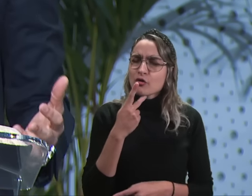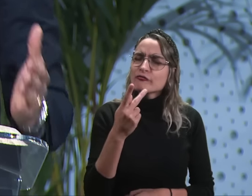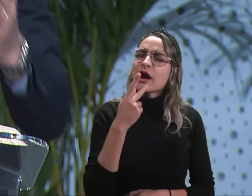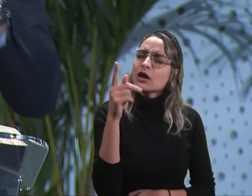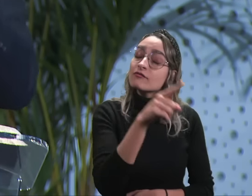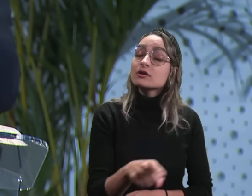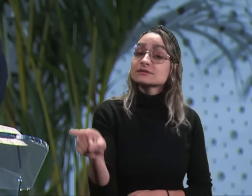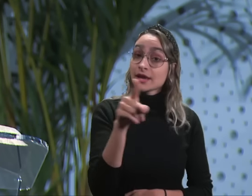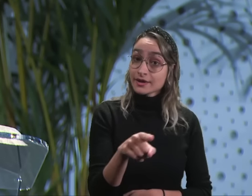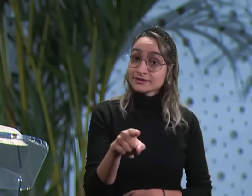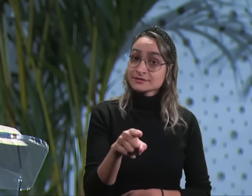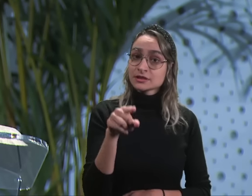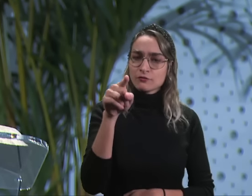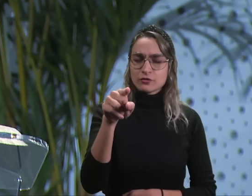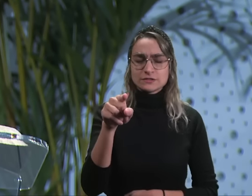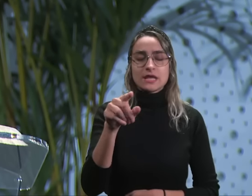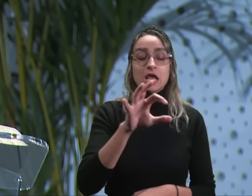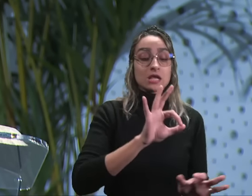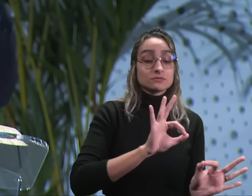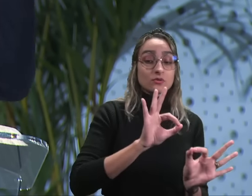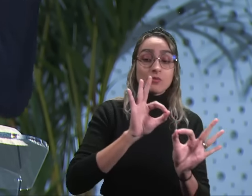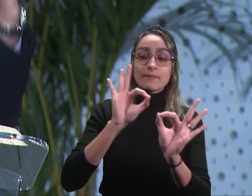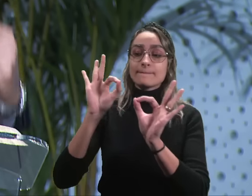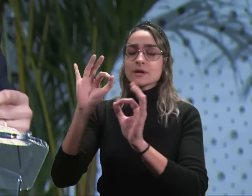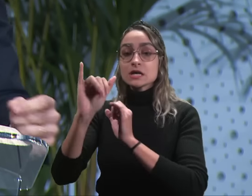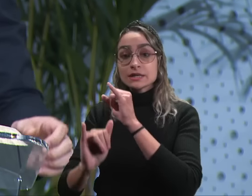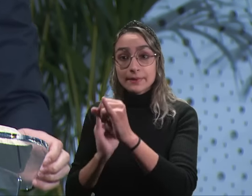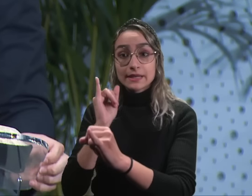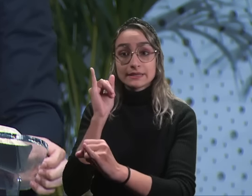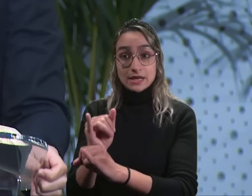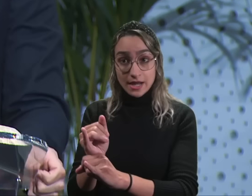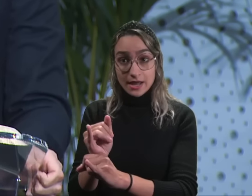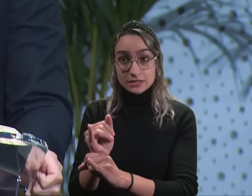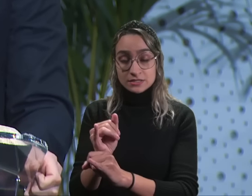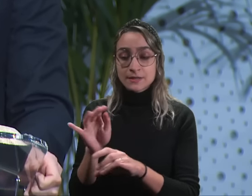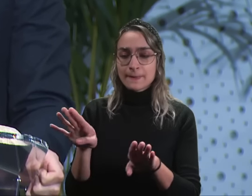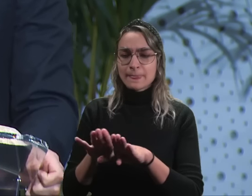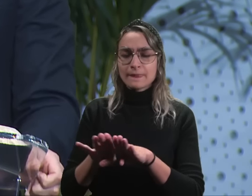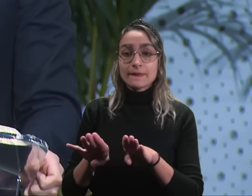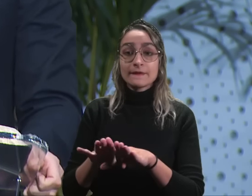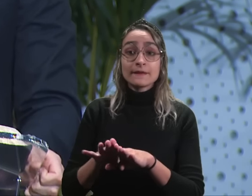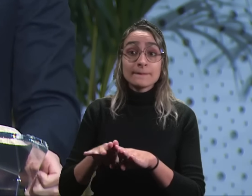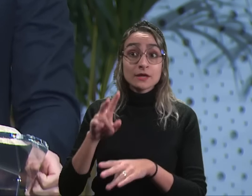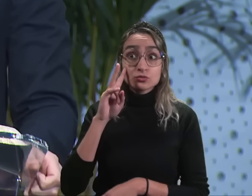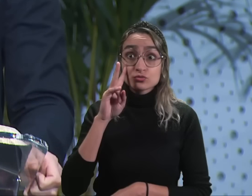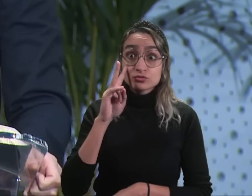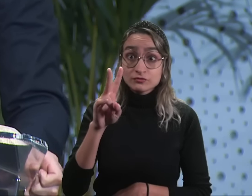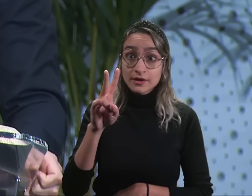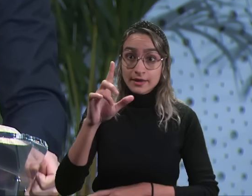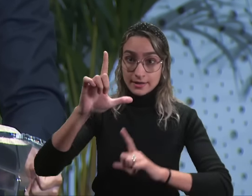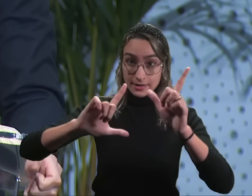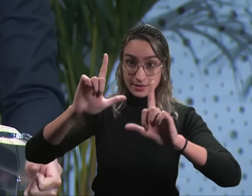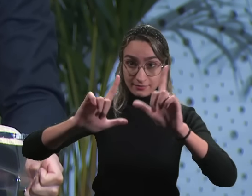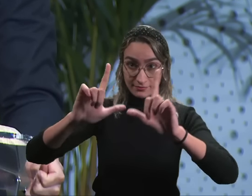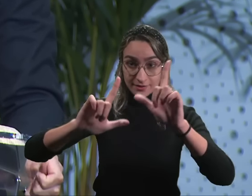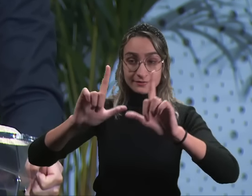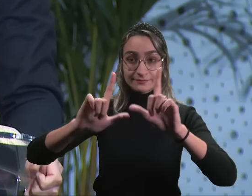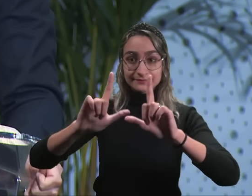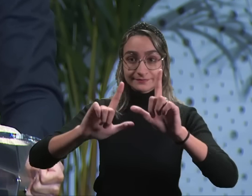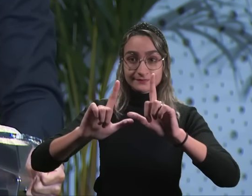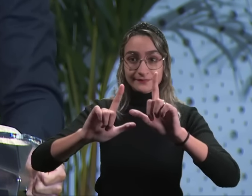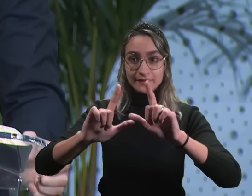cristãs você que nos assiste nos acompanha nos ouve através da Rede Novo Tempo de comunicação